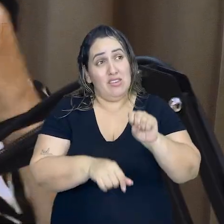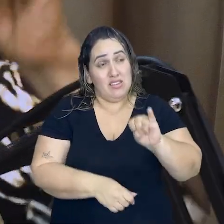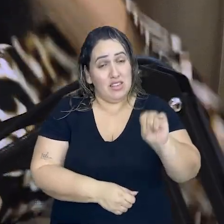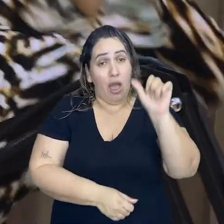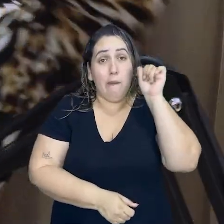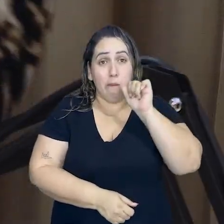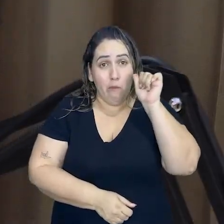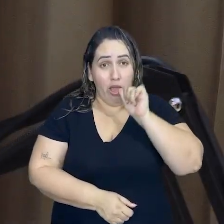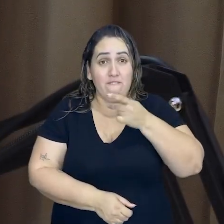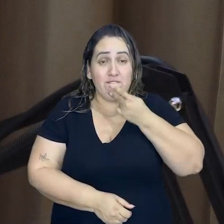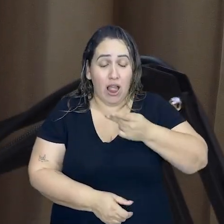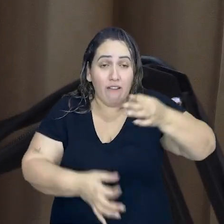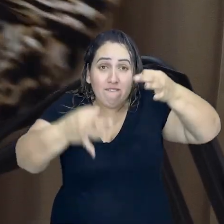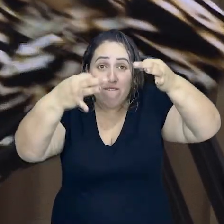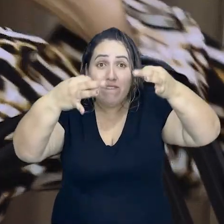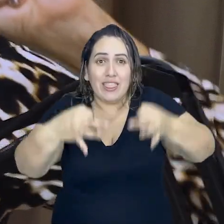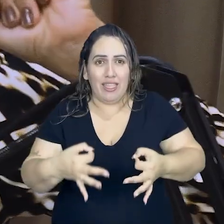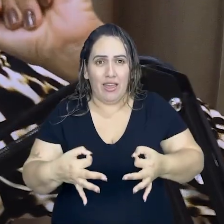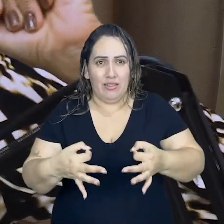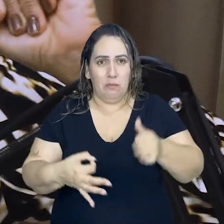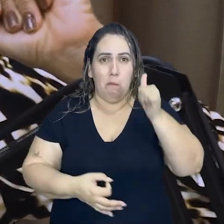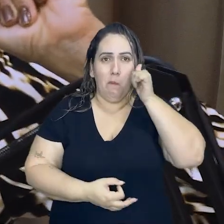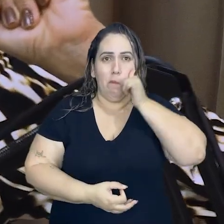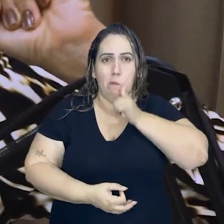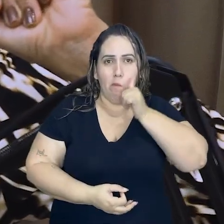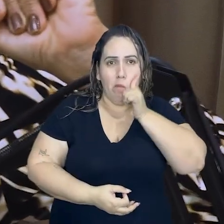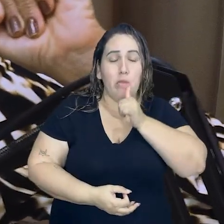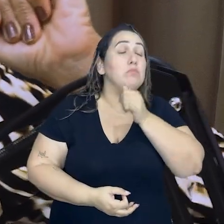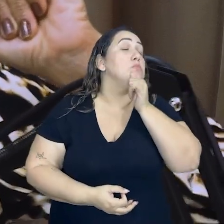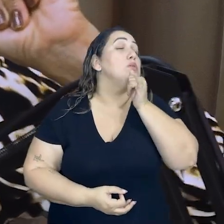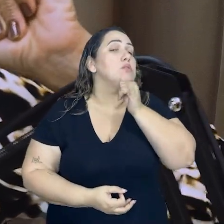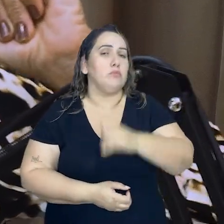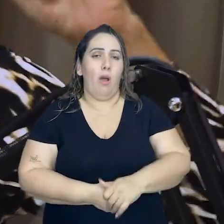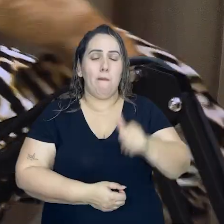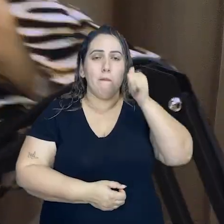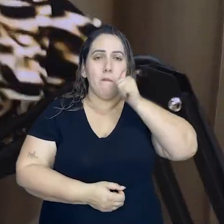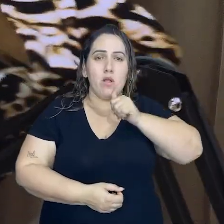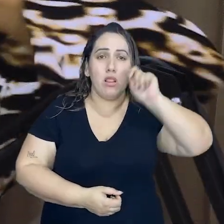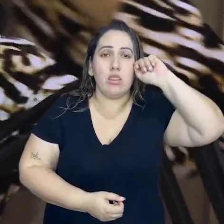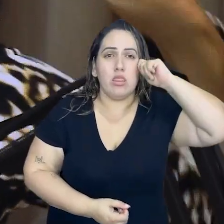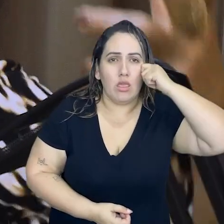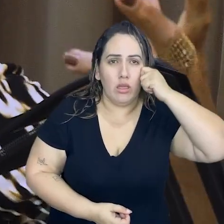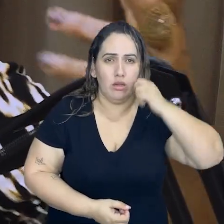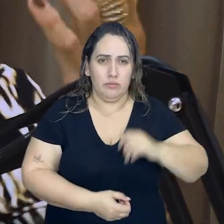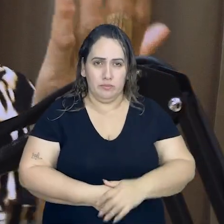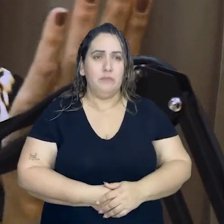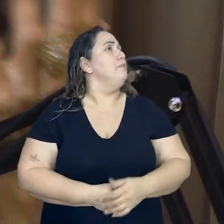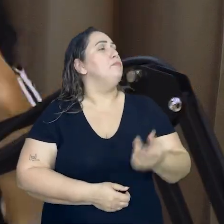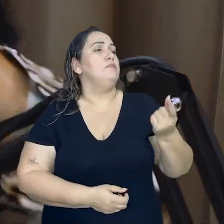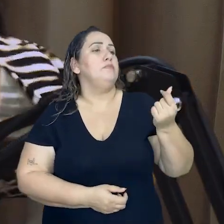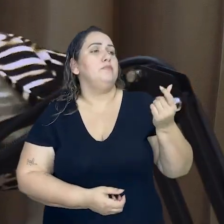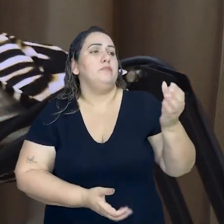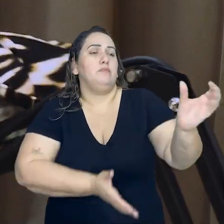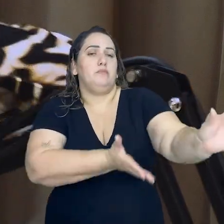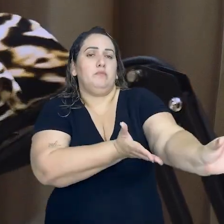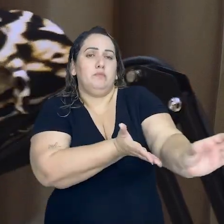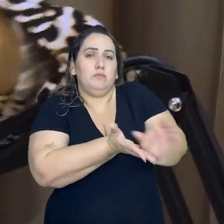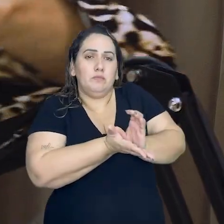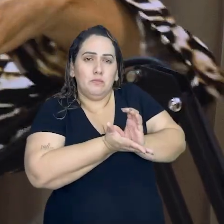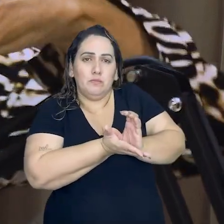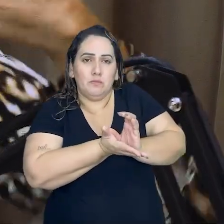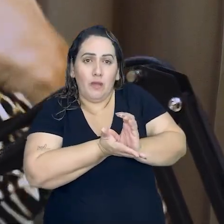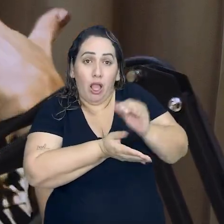o benefício for mútuo, aí quando eu entro no exemplo que ela disse agora, da propaganda conjunta, você